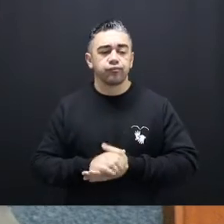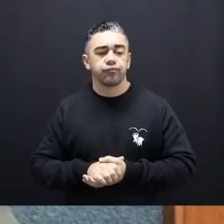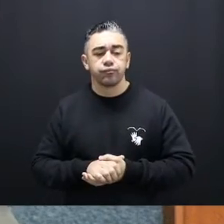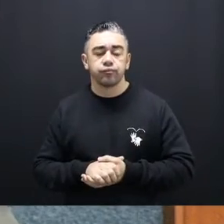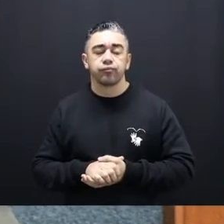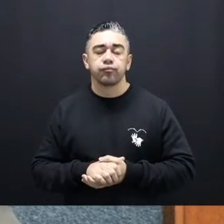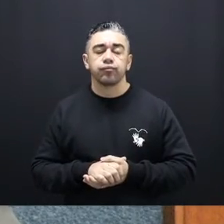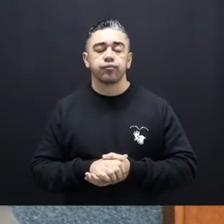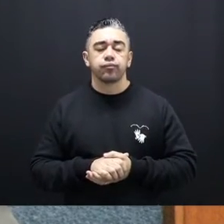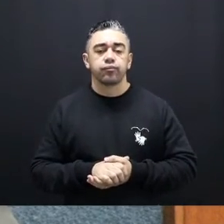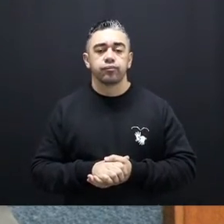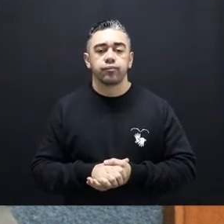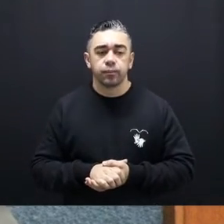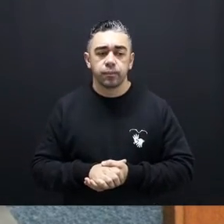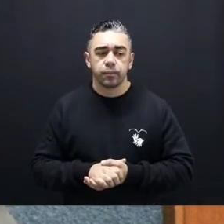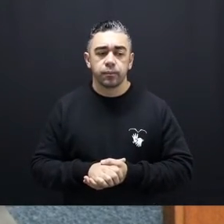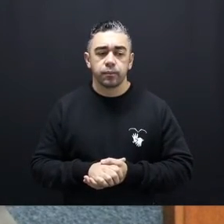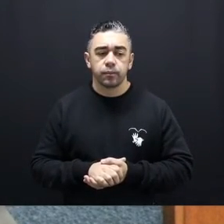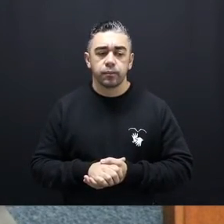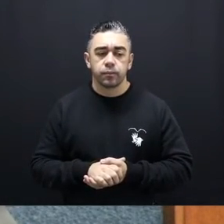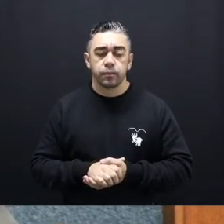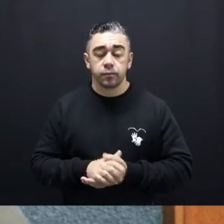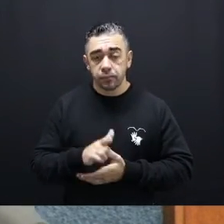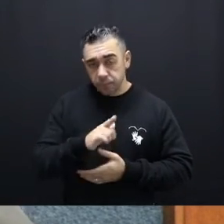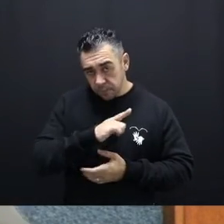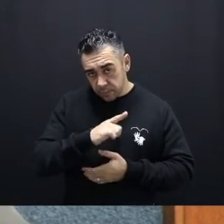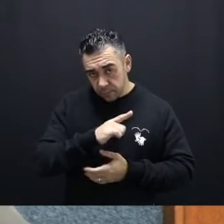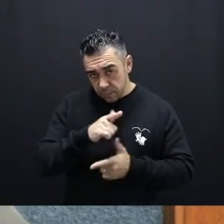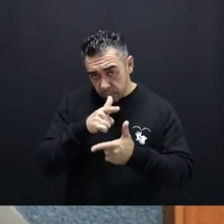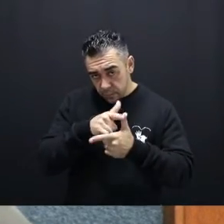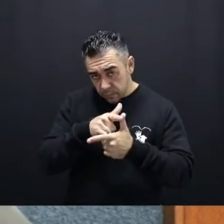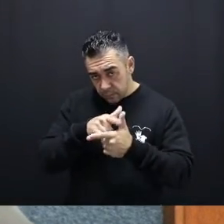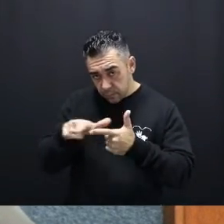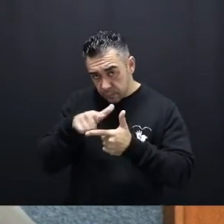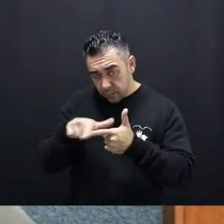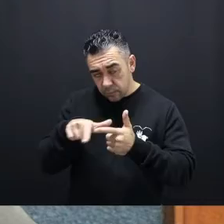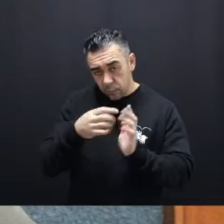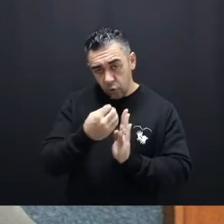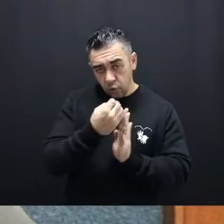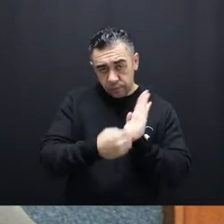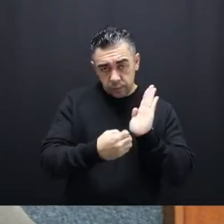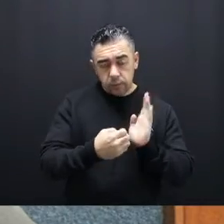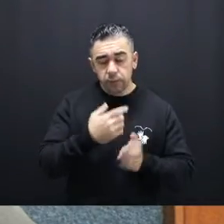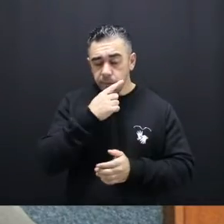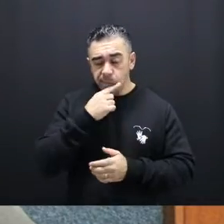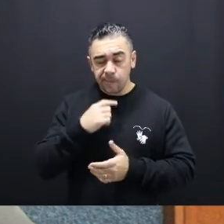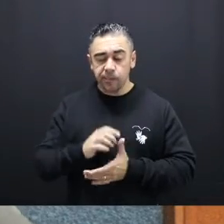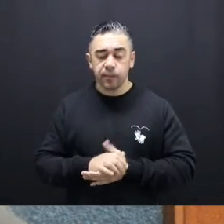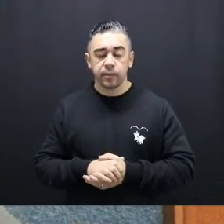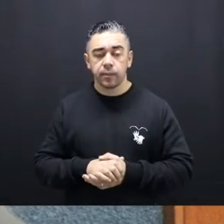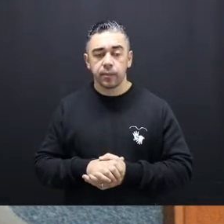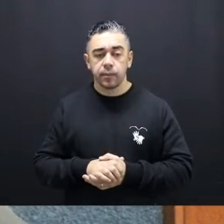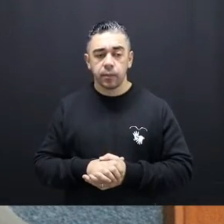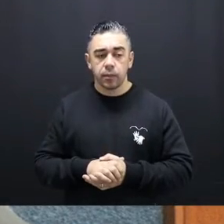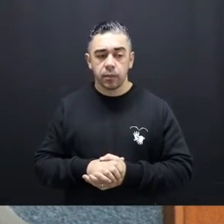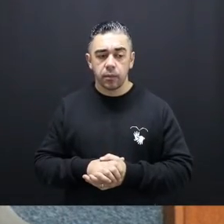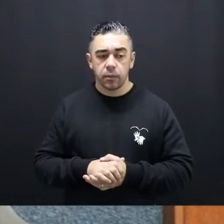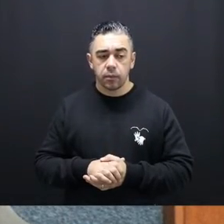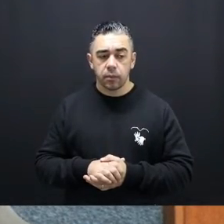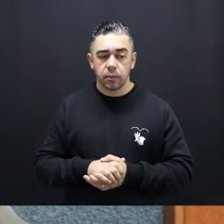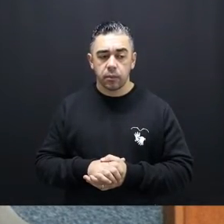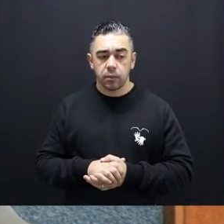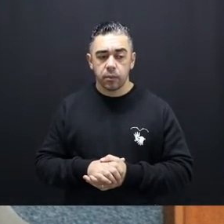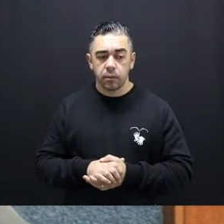e eu tô tendo um pouco um probleminha com essa questão dos ofícios e eu não vou dar muita